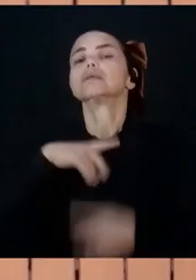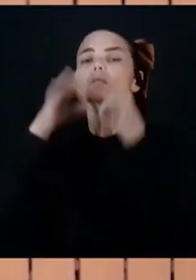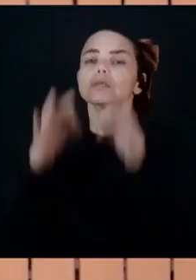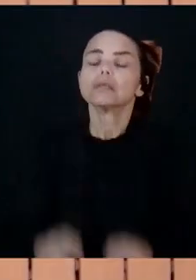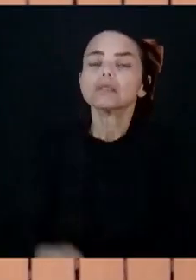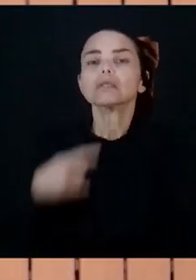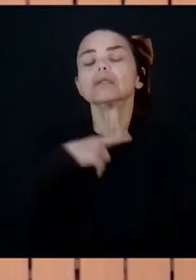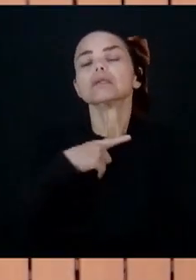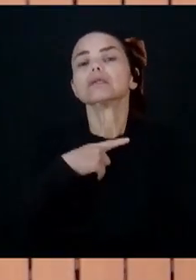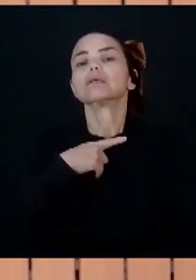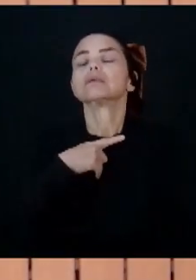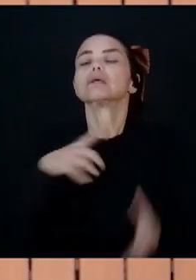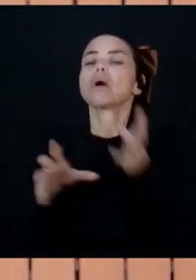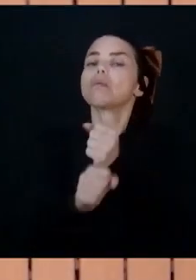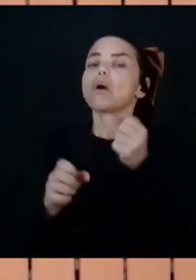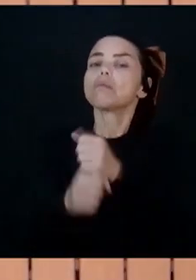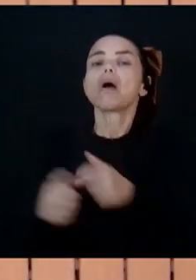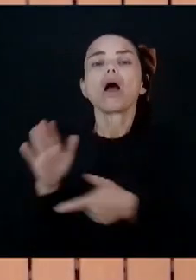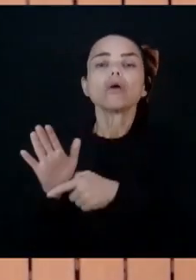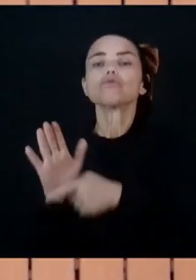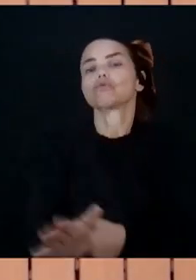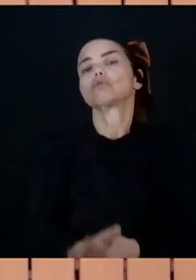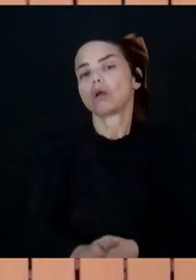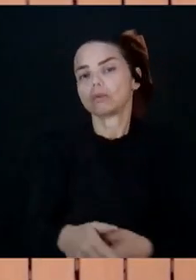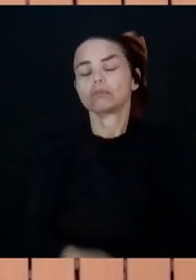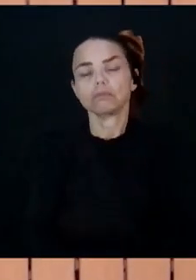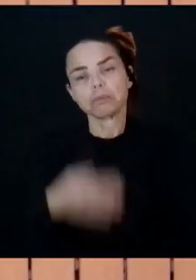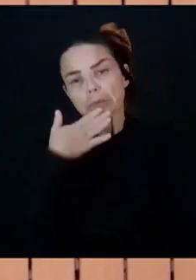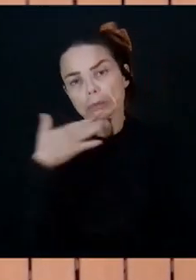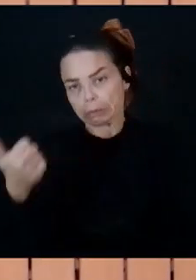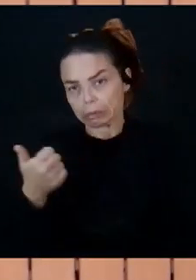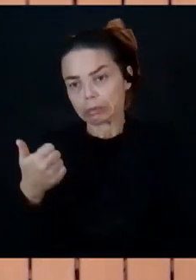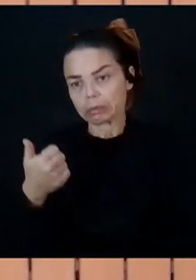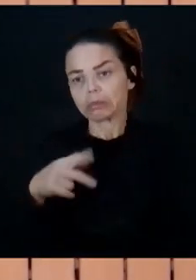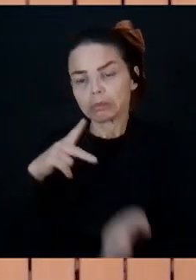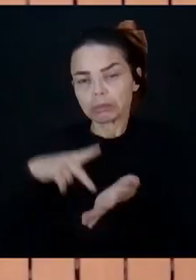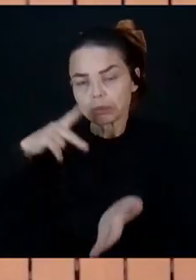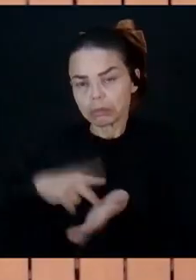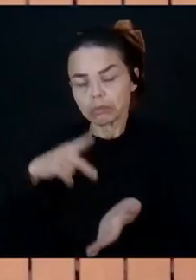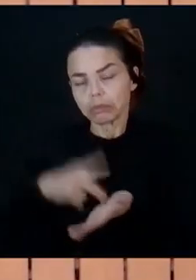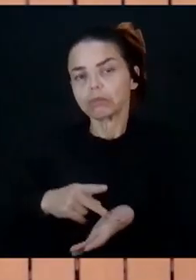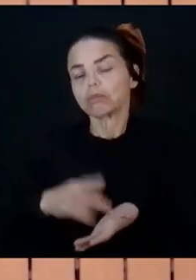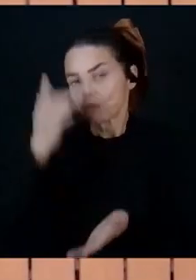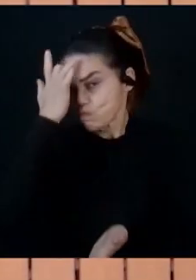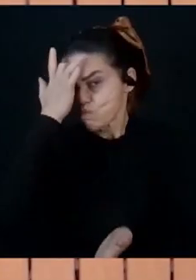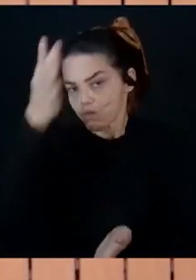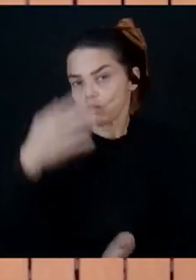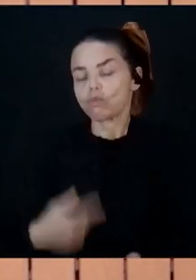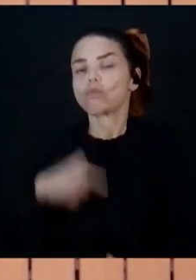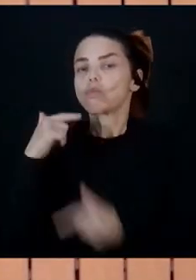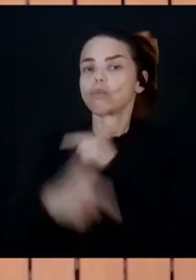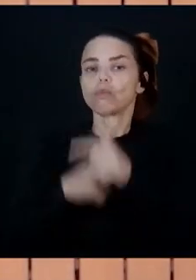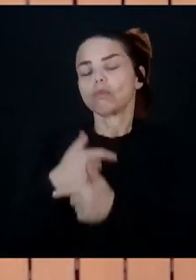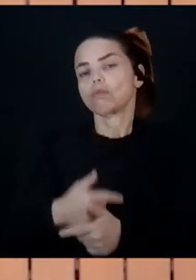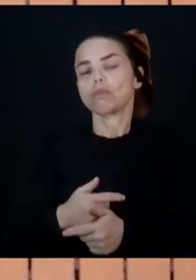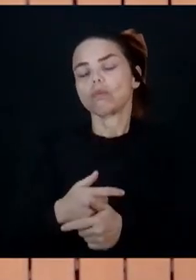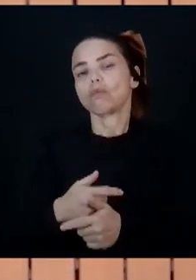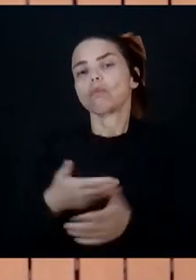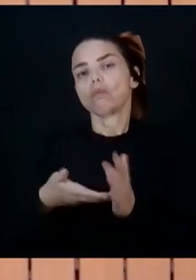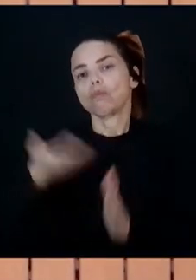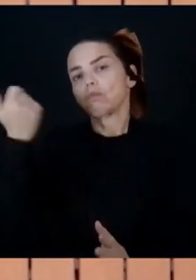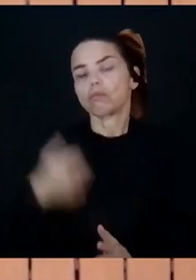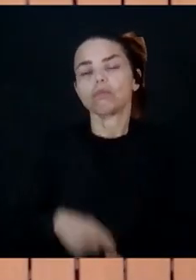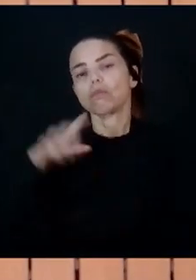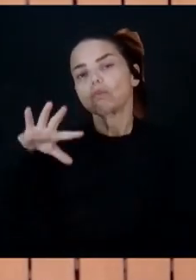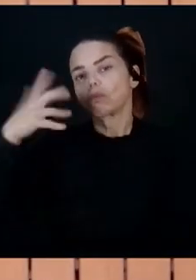para somar, tem que vir para melhorar, tem que vir realmente para facilitar mais o serviço e não excluir. O que está acontecendo